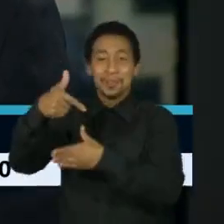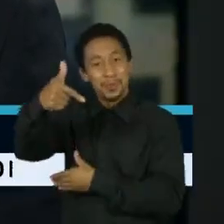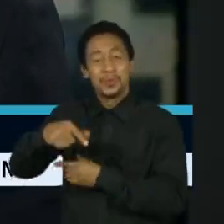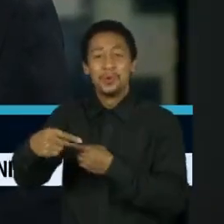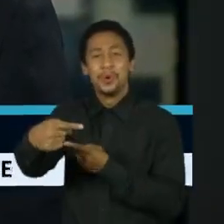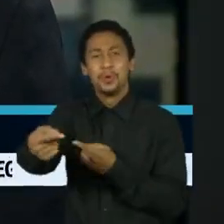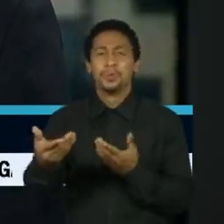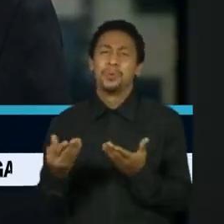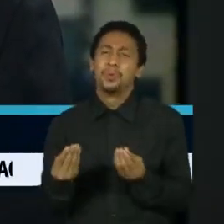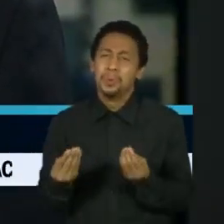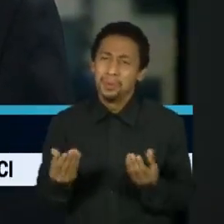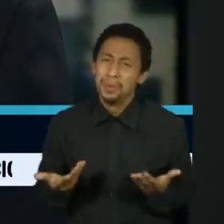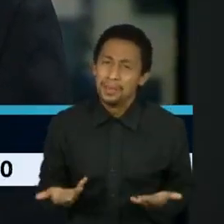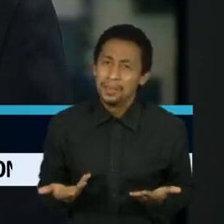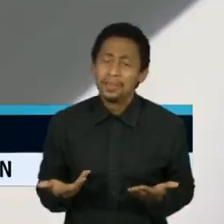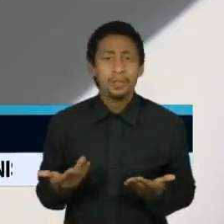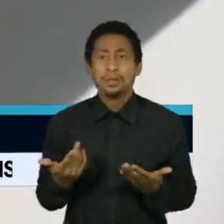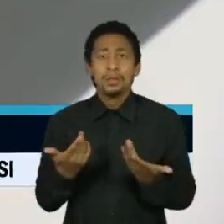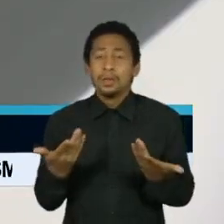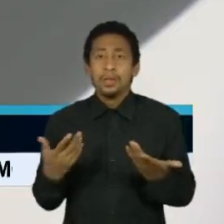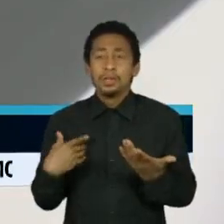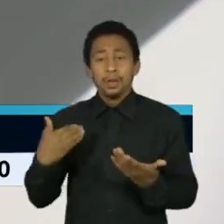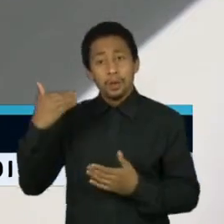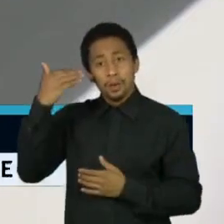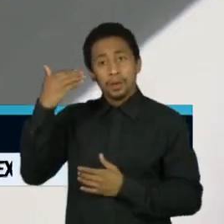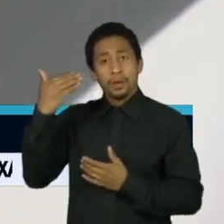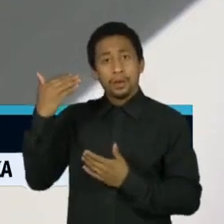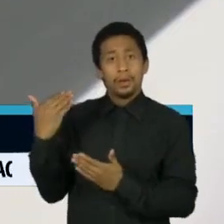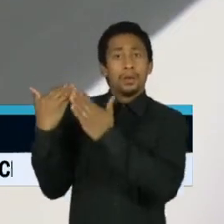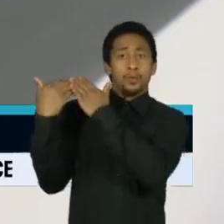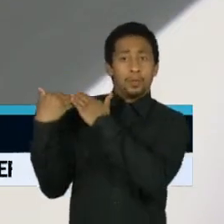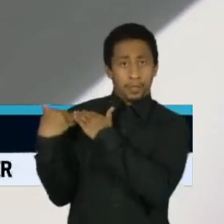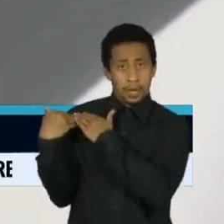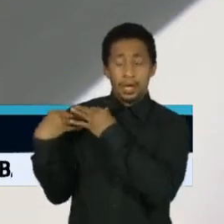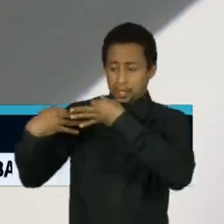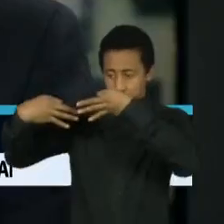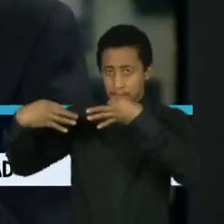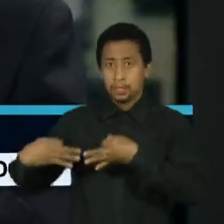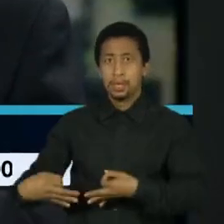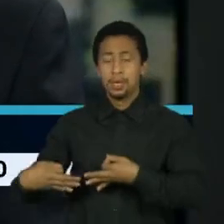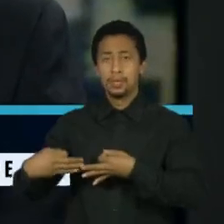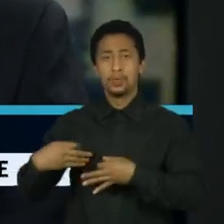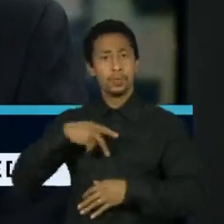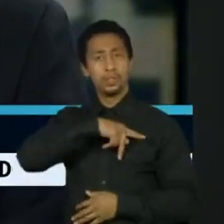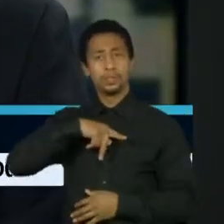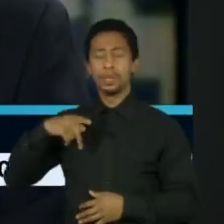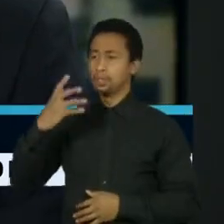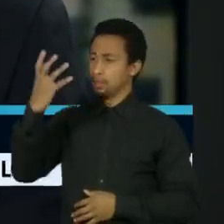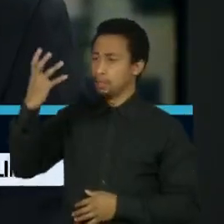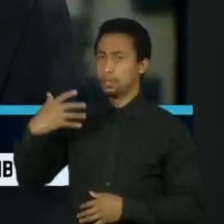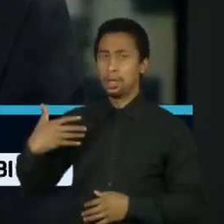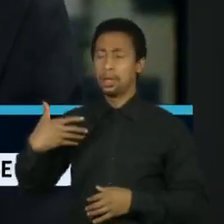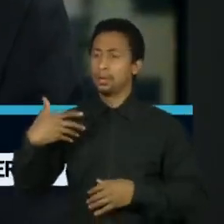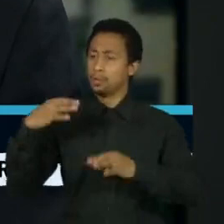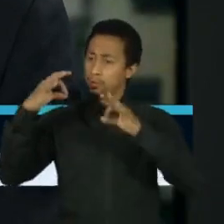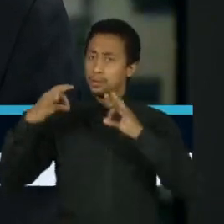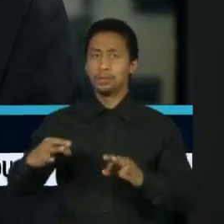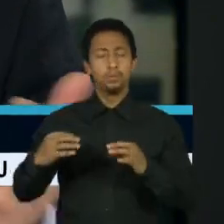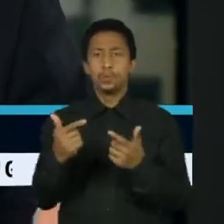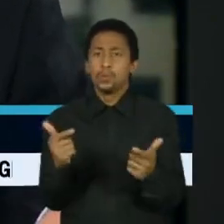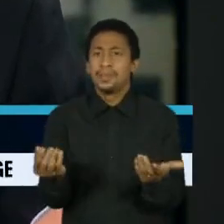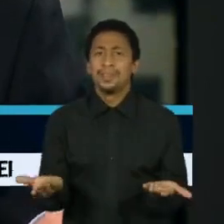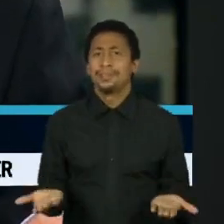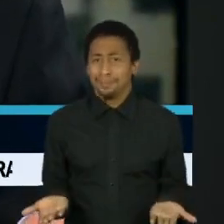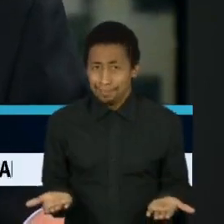minha opinião, a postura do cargo, que é um pouco de discrição, seriedade, e